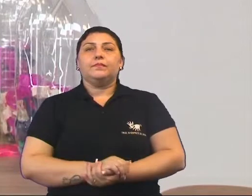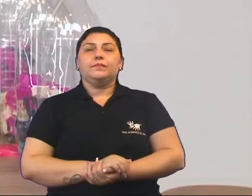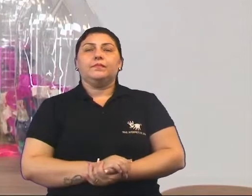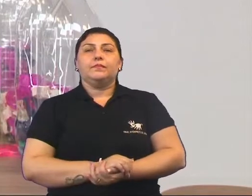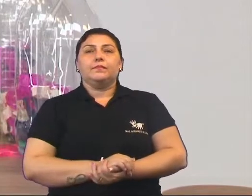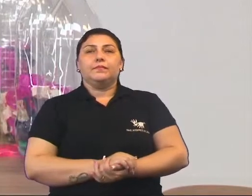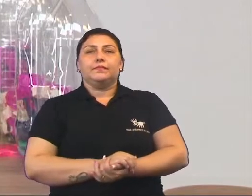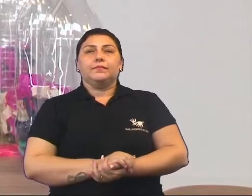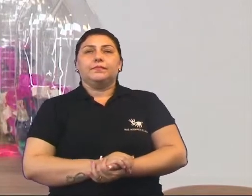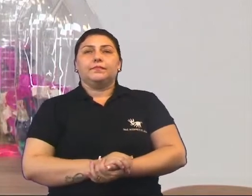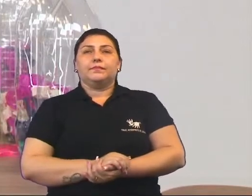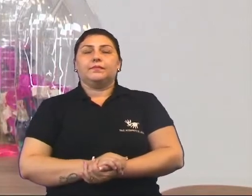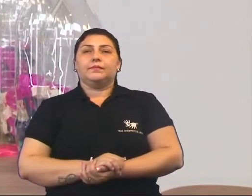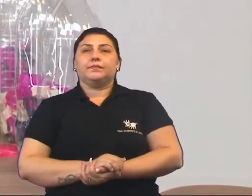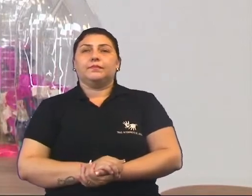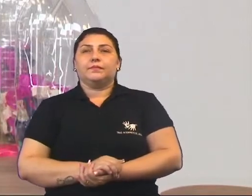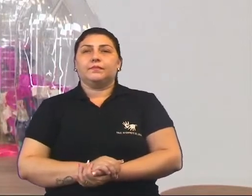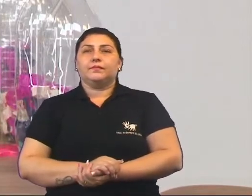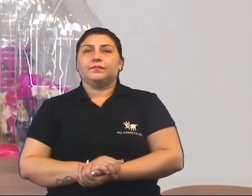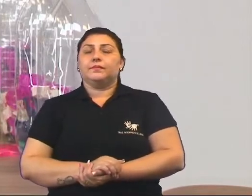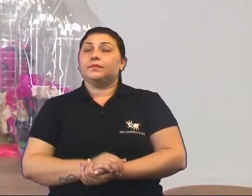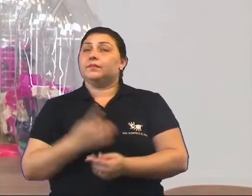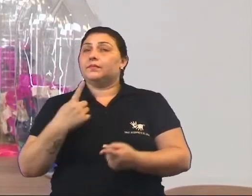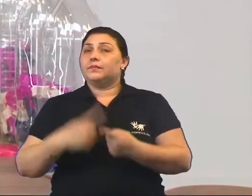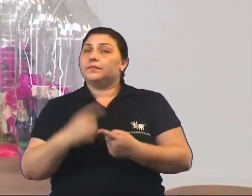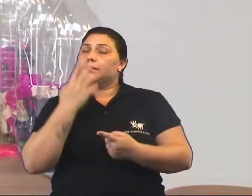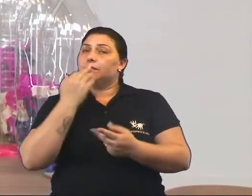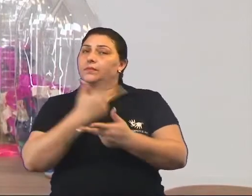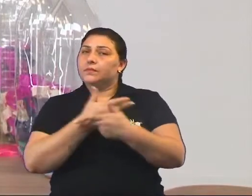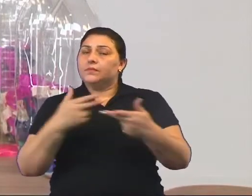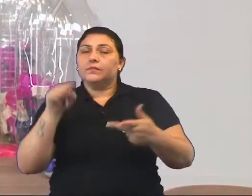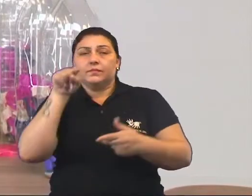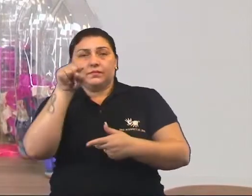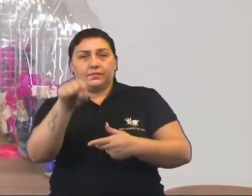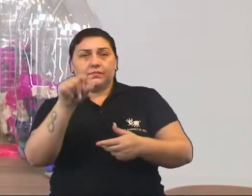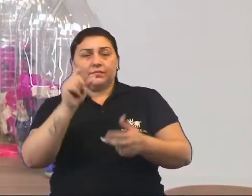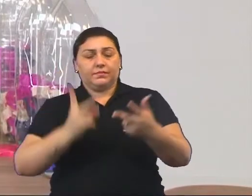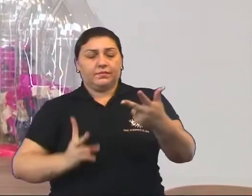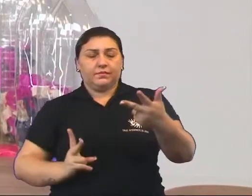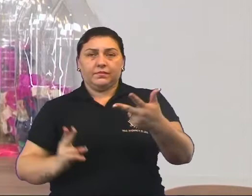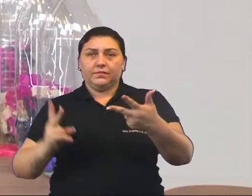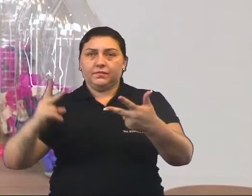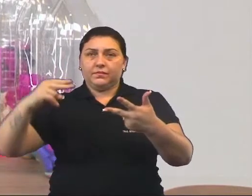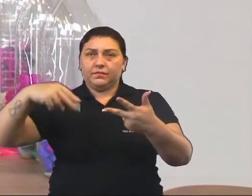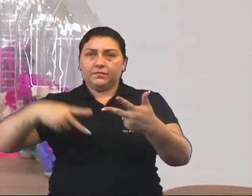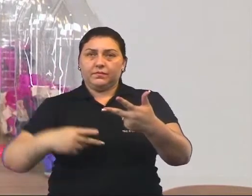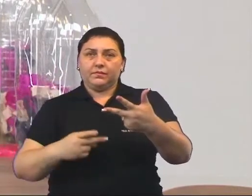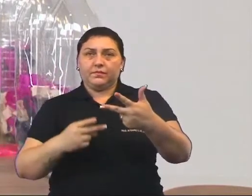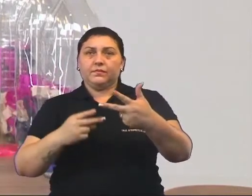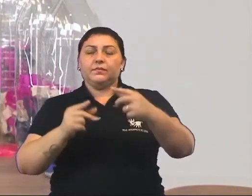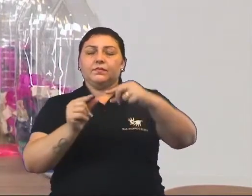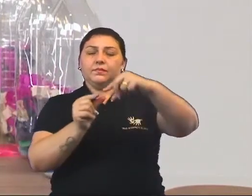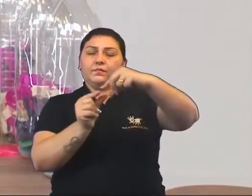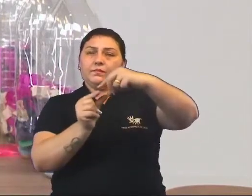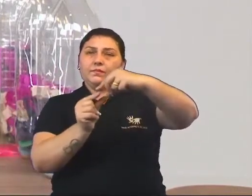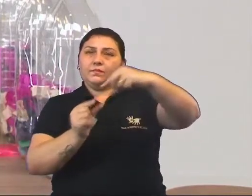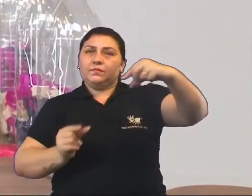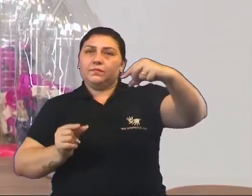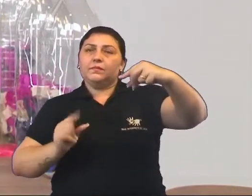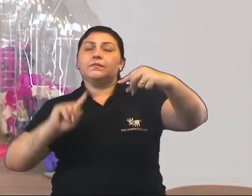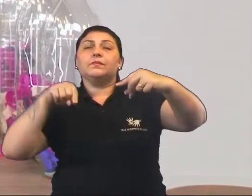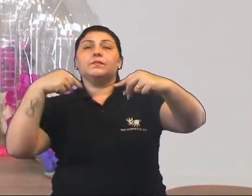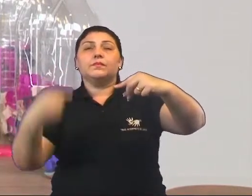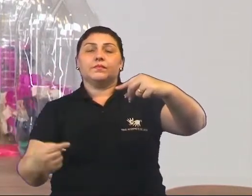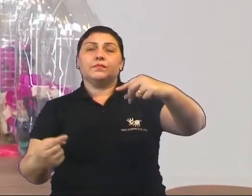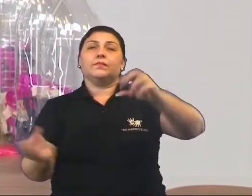esse tipo de papel aqui. Por que colorida? Porque você vai cortar as tiras e